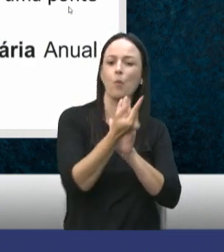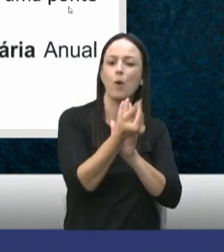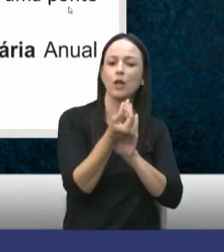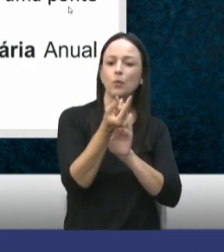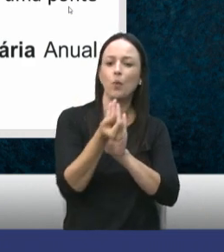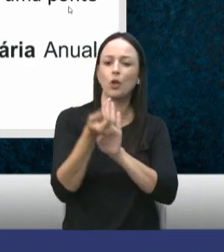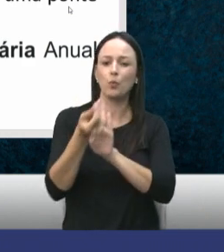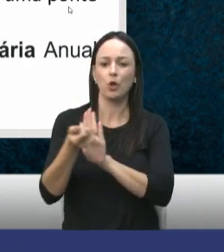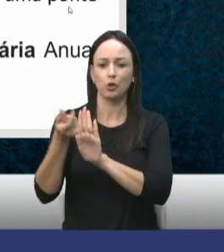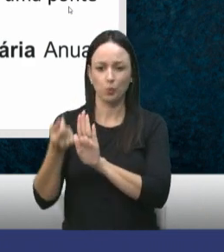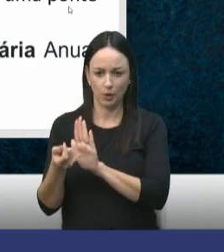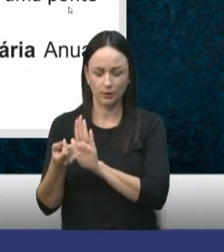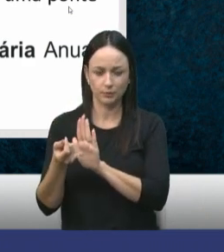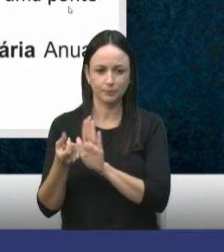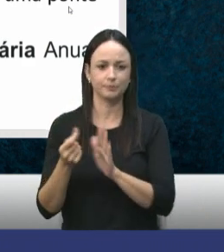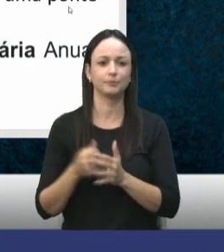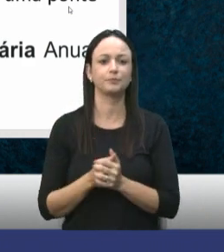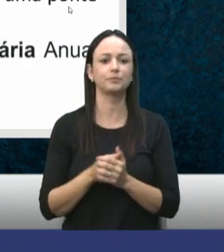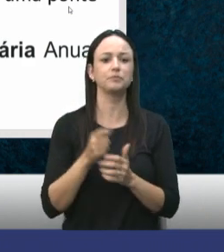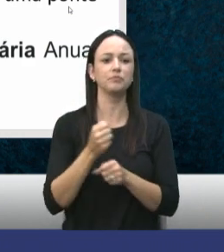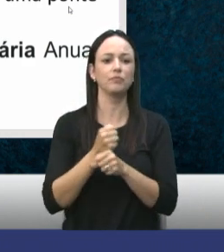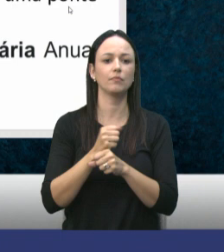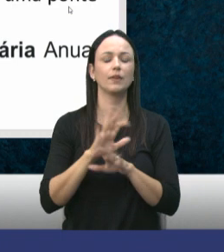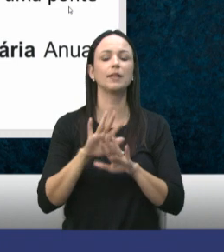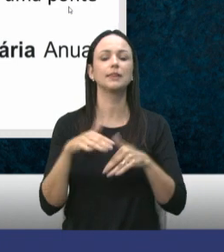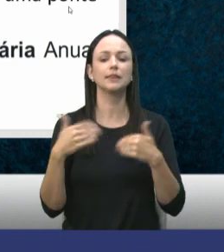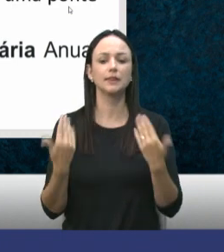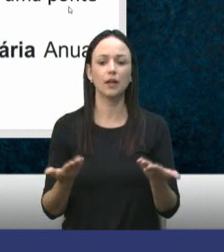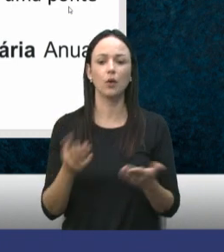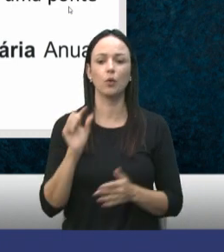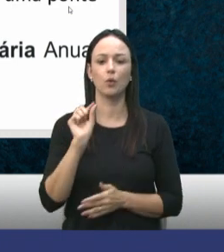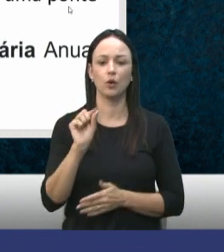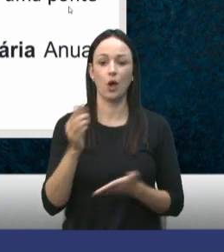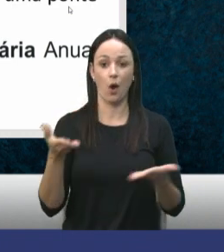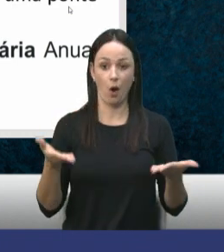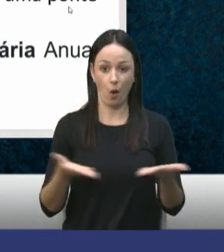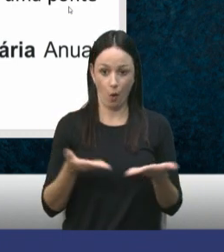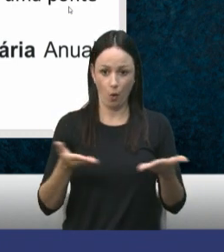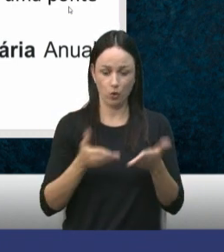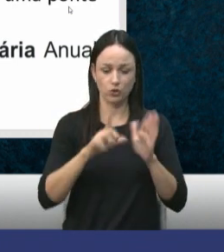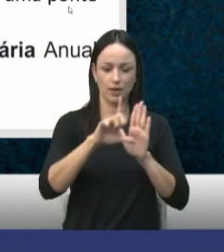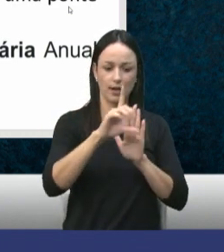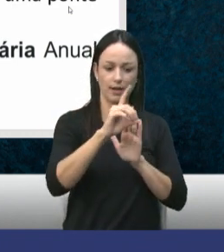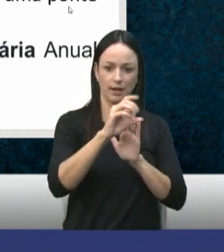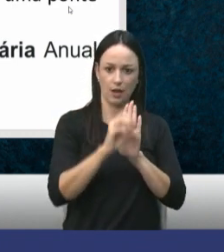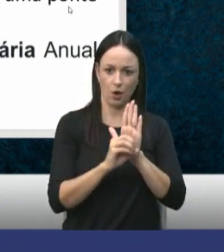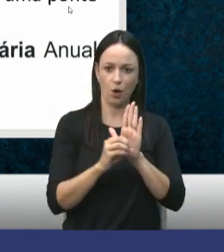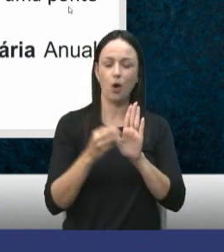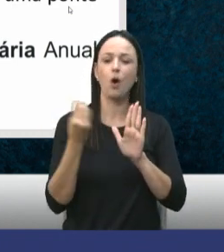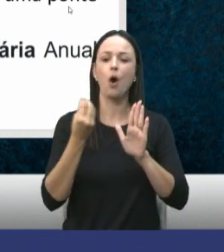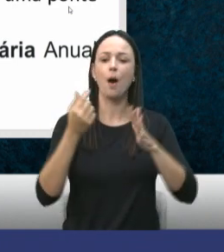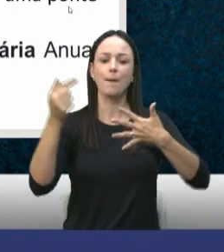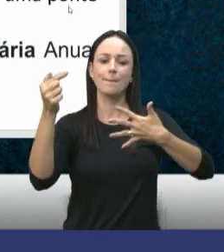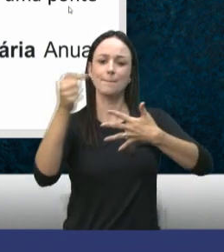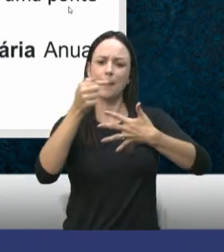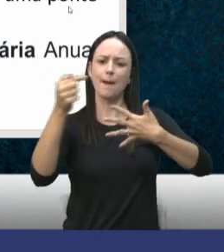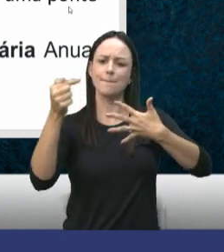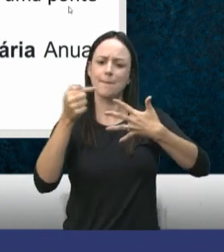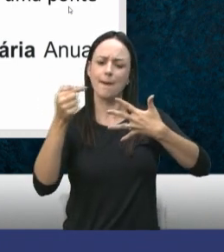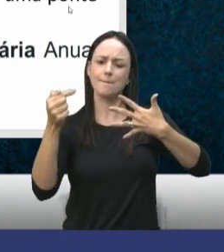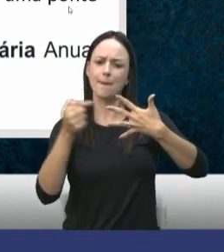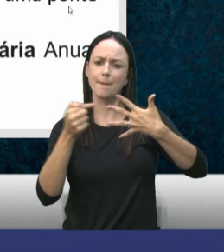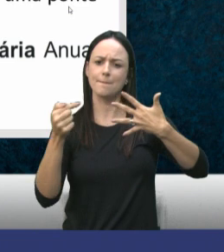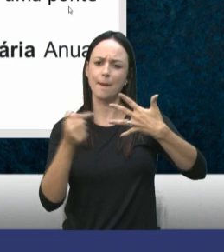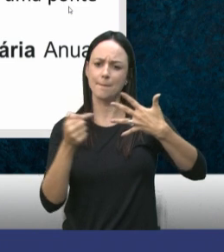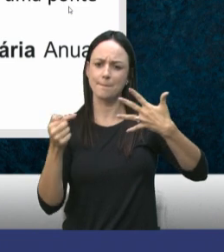orçamentária anual. Então, na verdade, a peça de hoje, ela traz as diretrizes para a elaboração da peça vindoura,